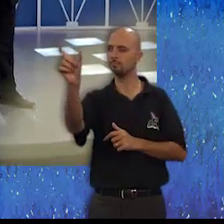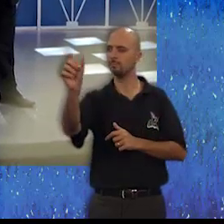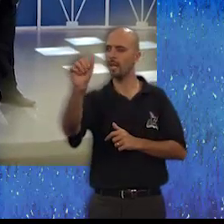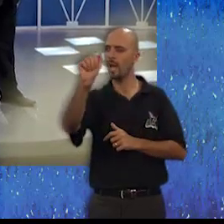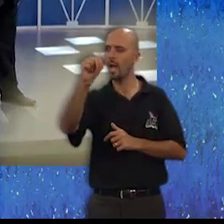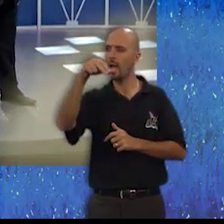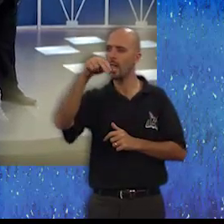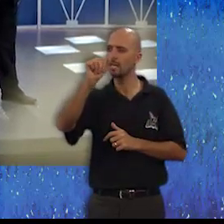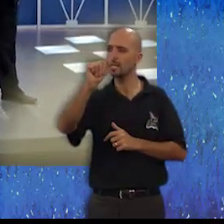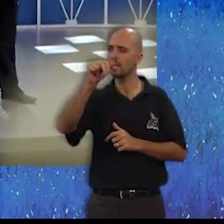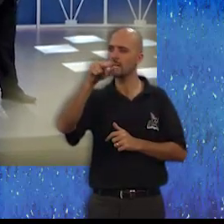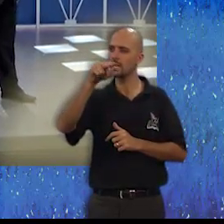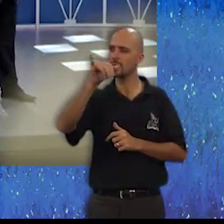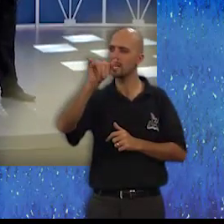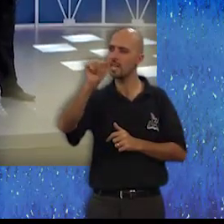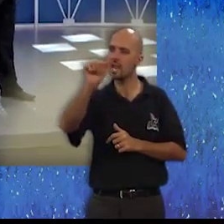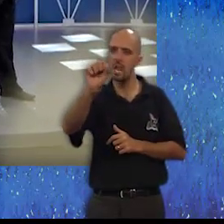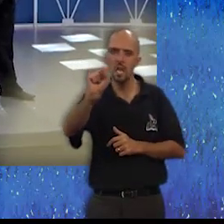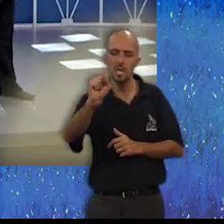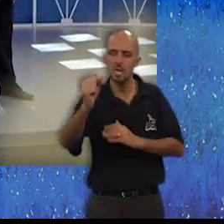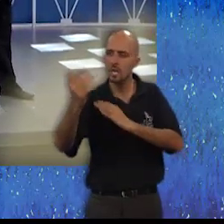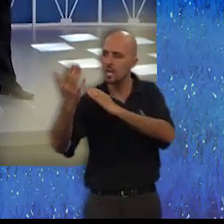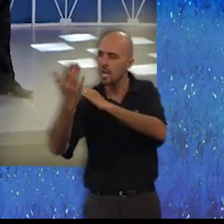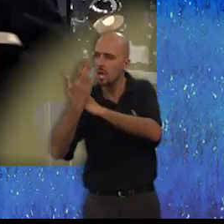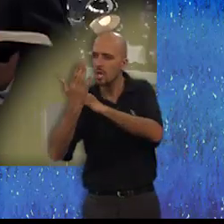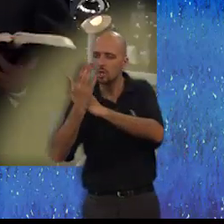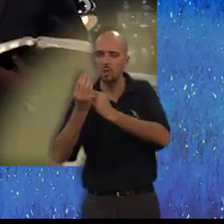o ajudou na decisão final.